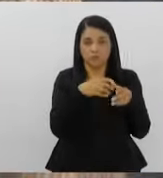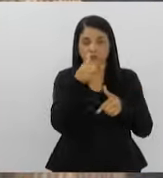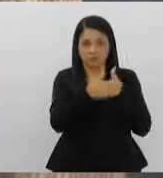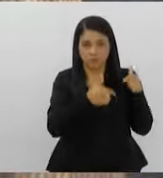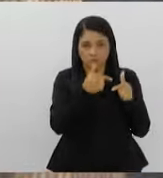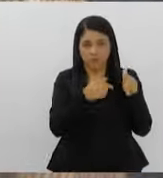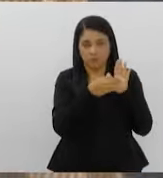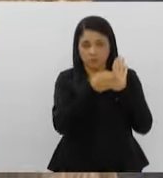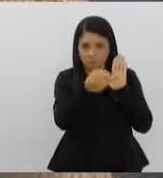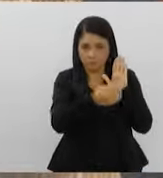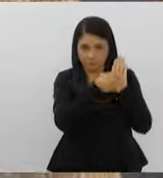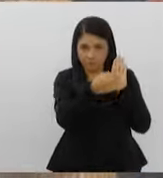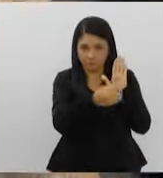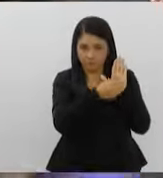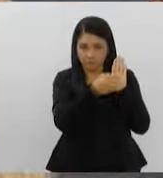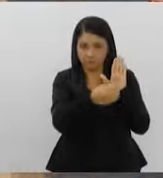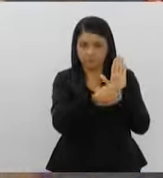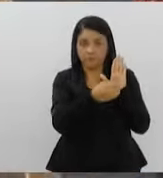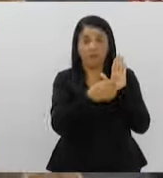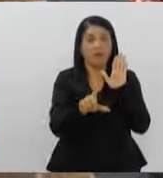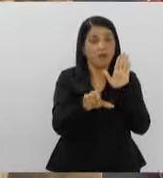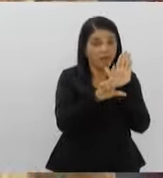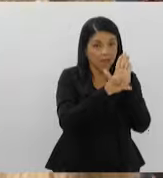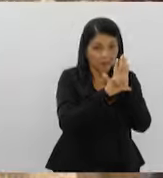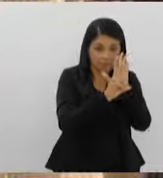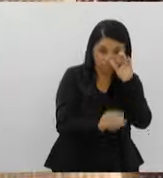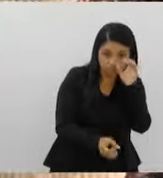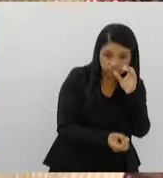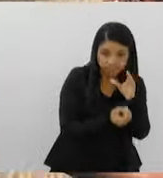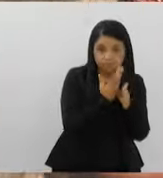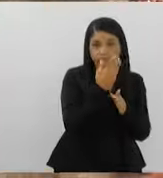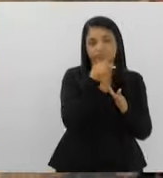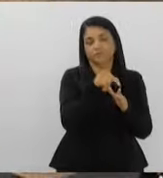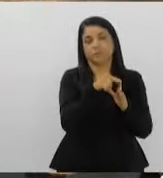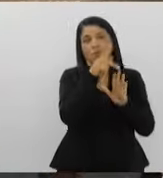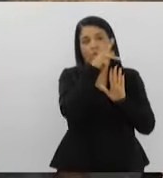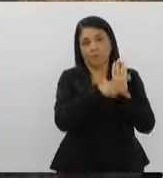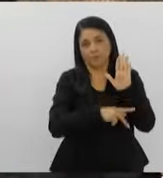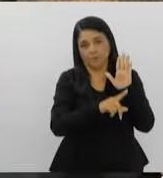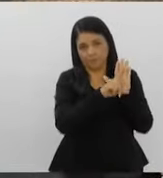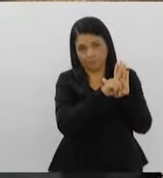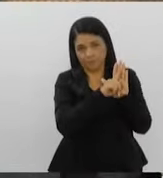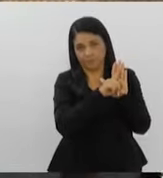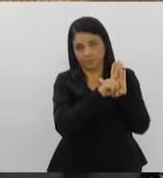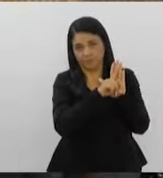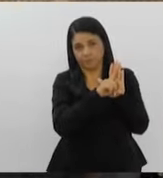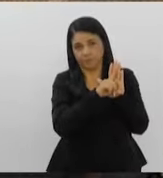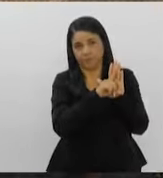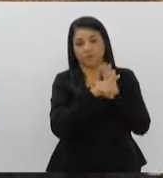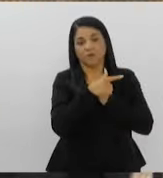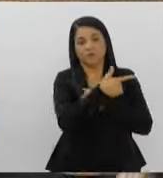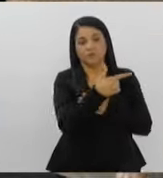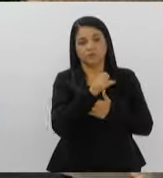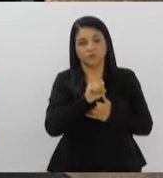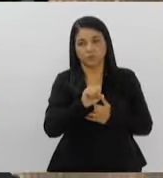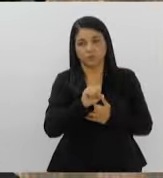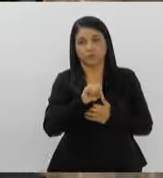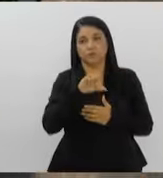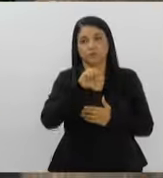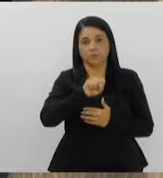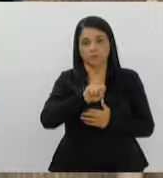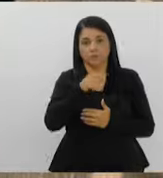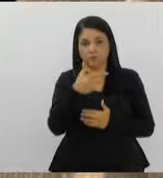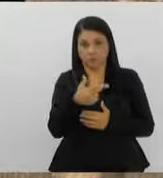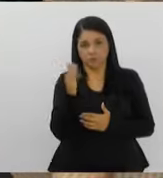emitir parecer, uma vez que a lei que originou, o PL que originou a lei atual, PL 2882 de